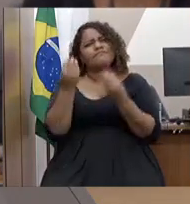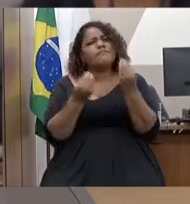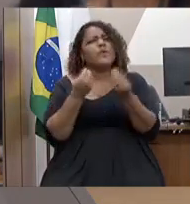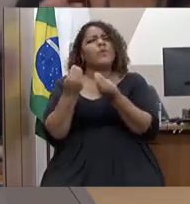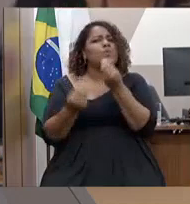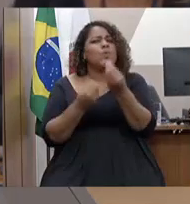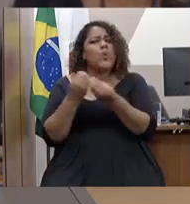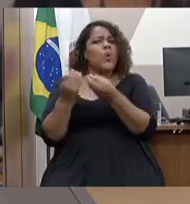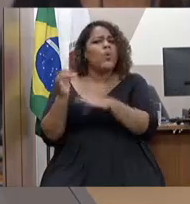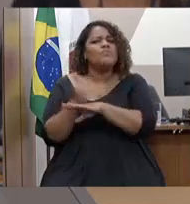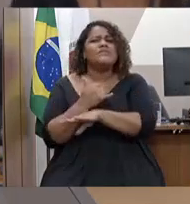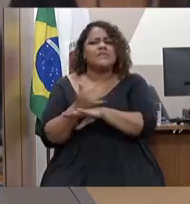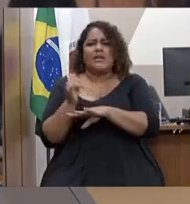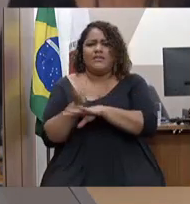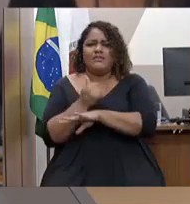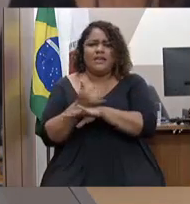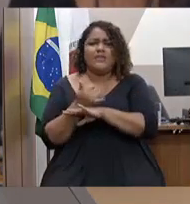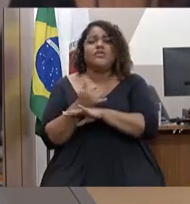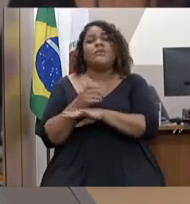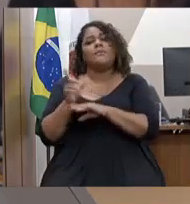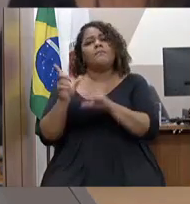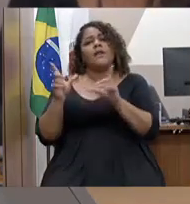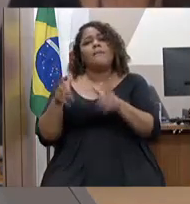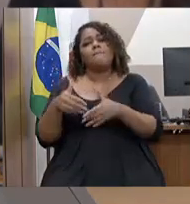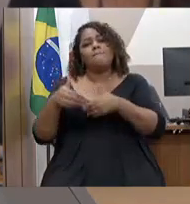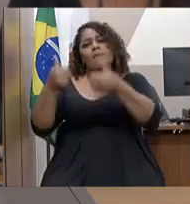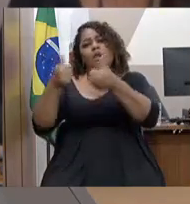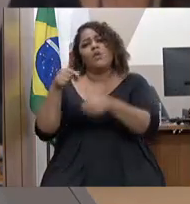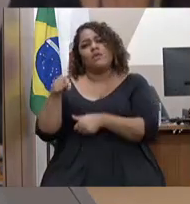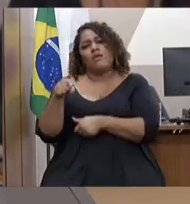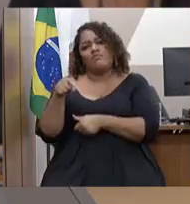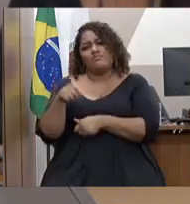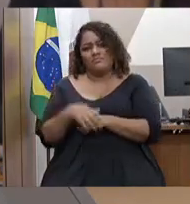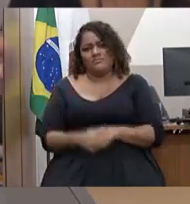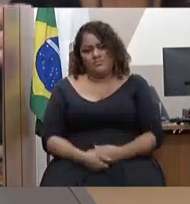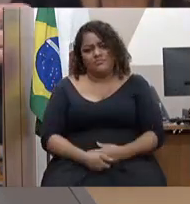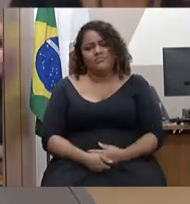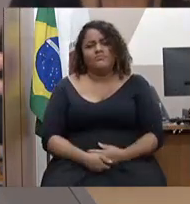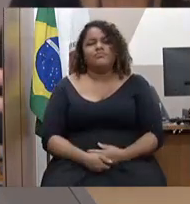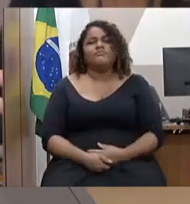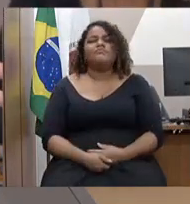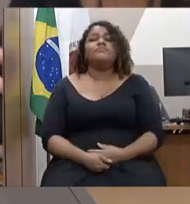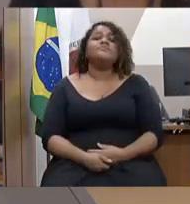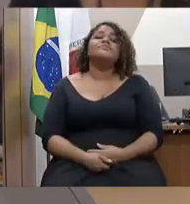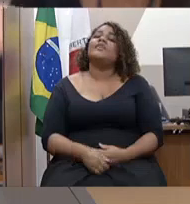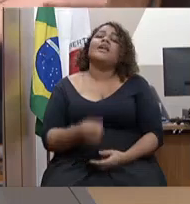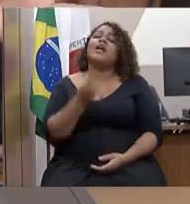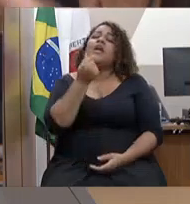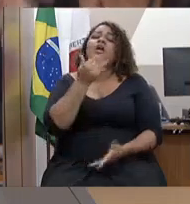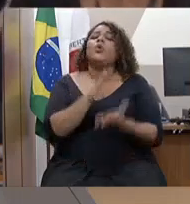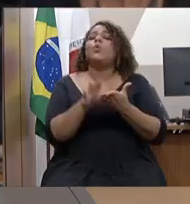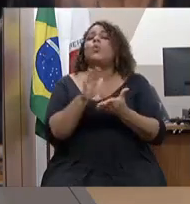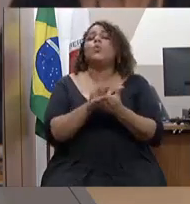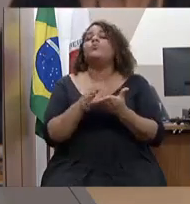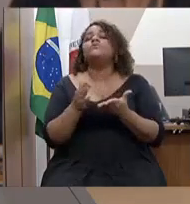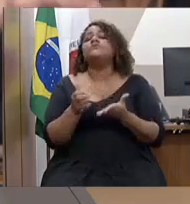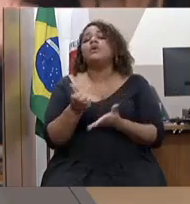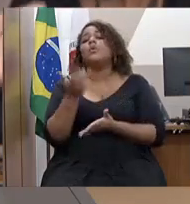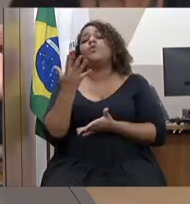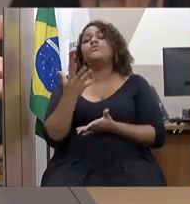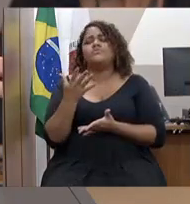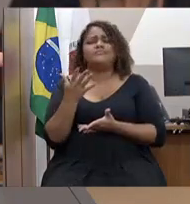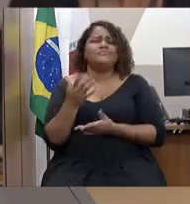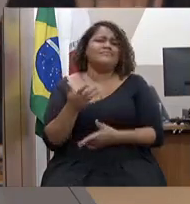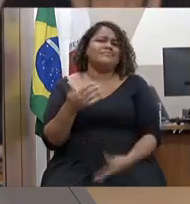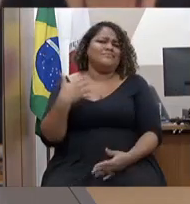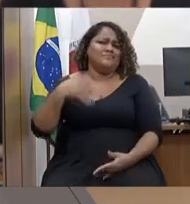vivida pelo trabalhador com há muitos anos na verdade isso custa quanto né gente aí faz uns números enormes